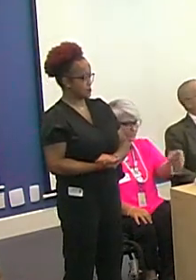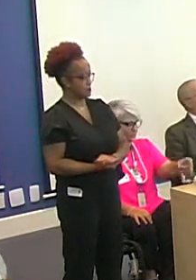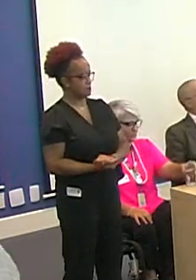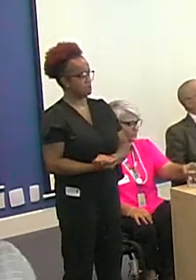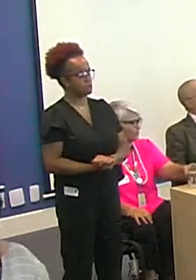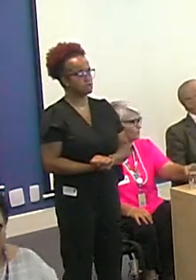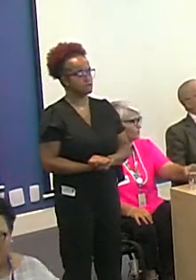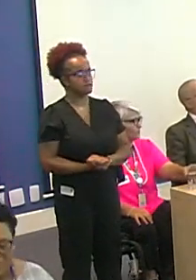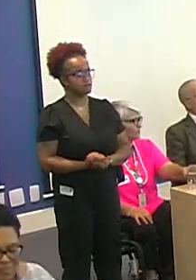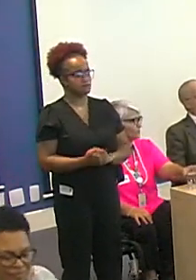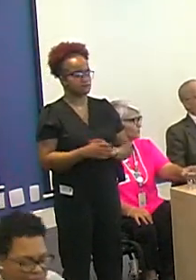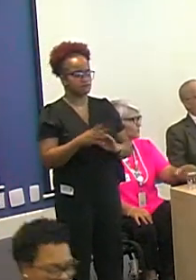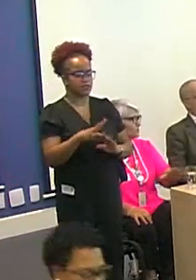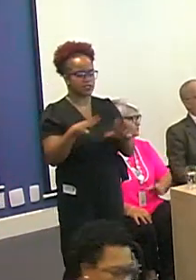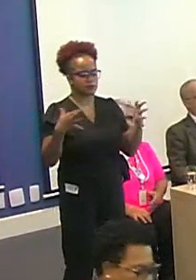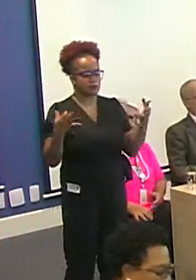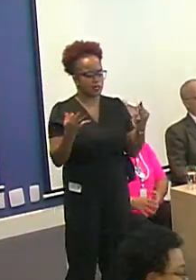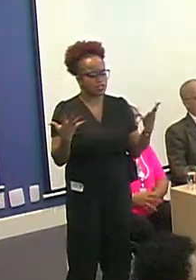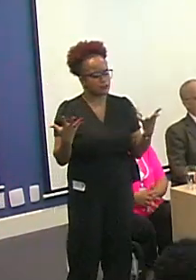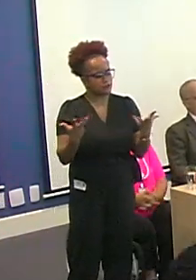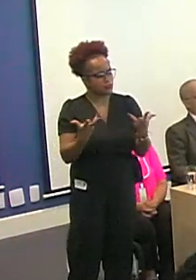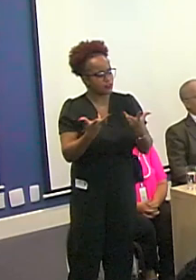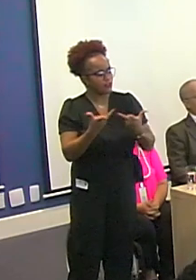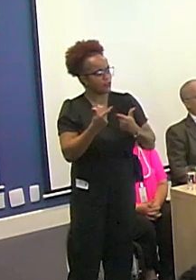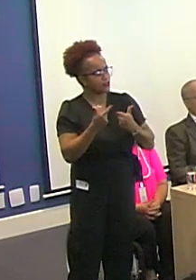por essa brilhante interpretação